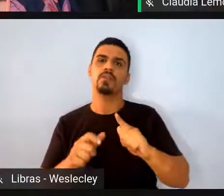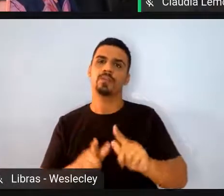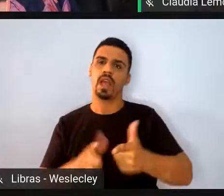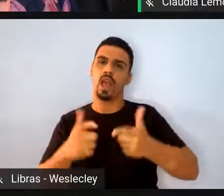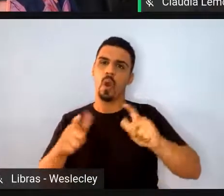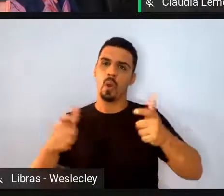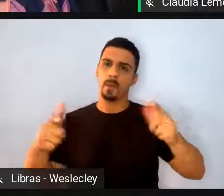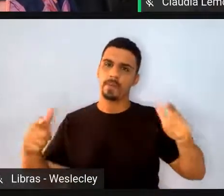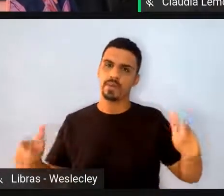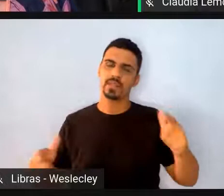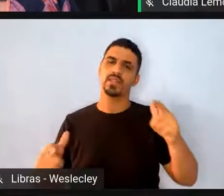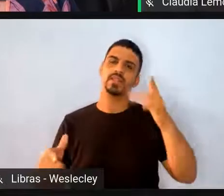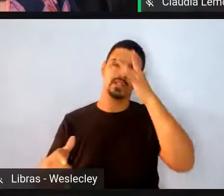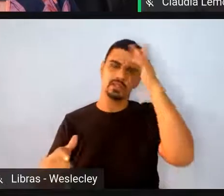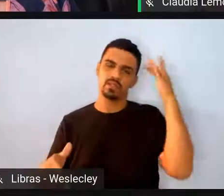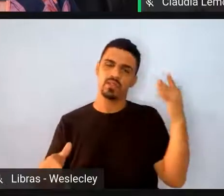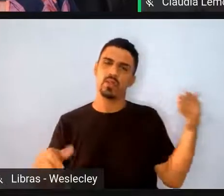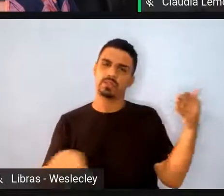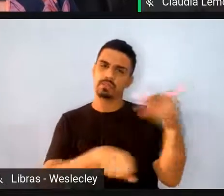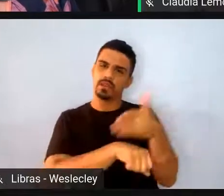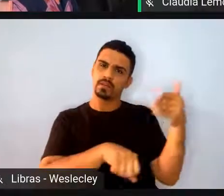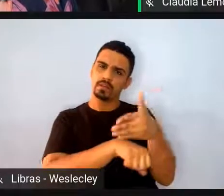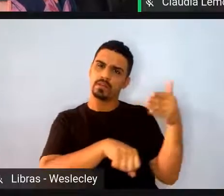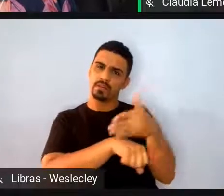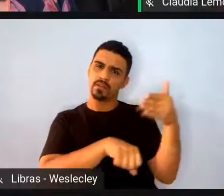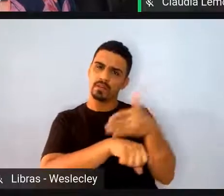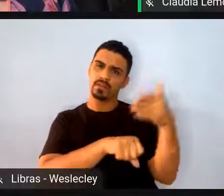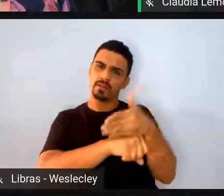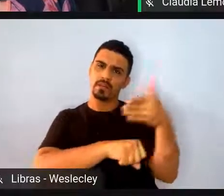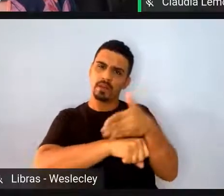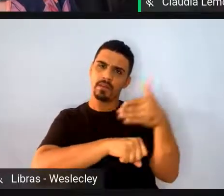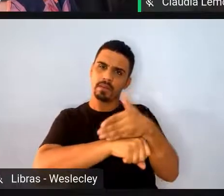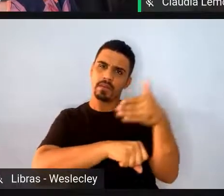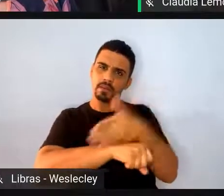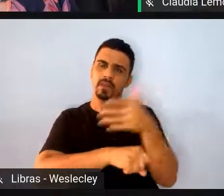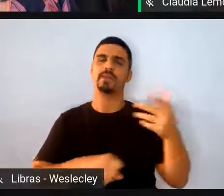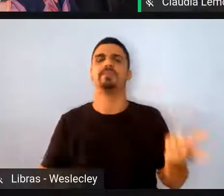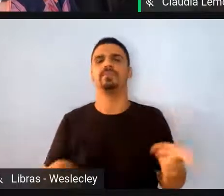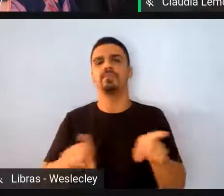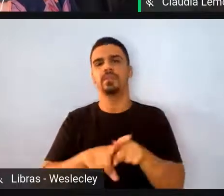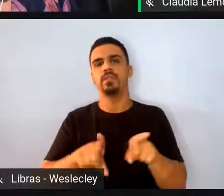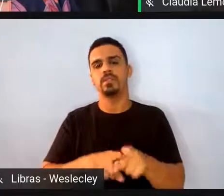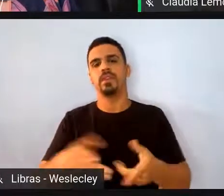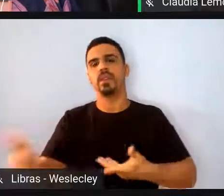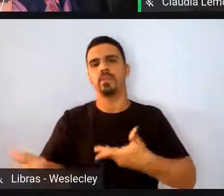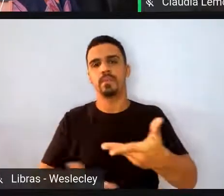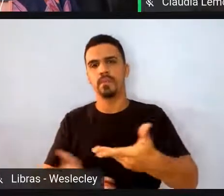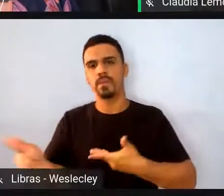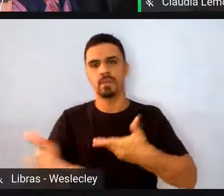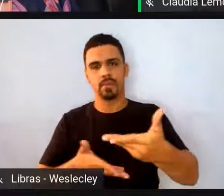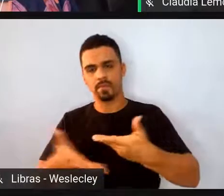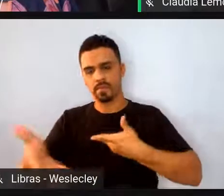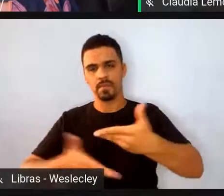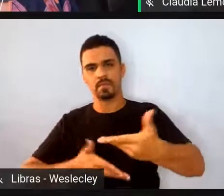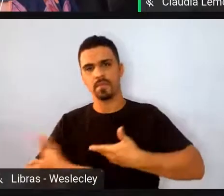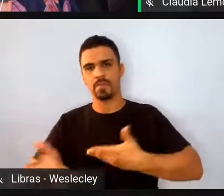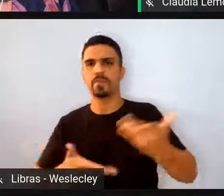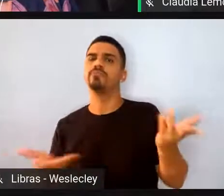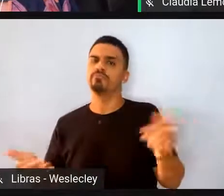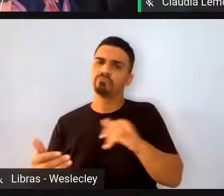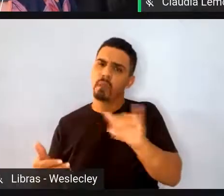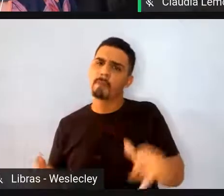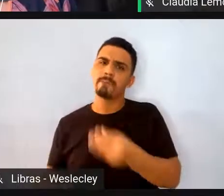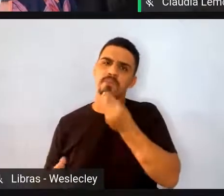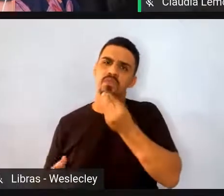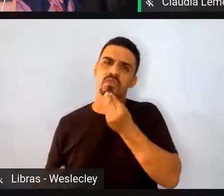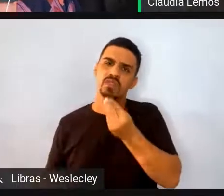de engajamento das pessoas com o parlamento e também a interatividade, né, que eu falei que está subaproveitada, eu acho que ela pode ser mais aproveitada aí